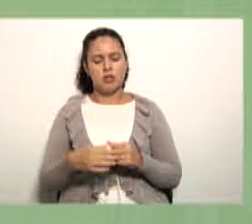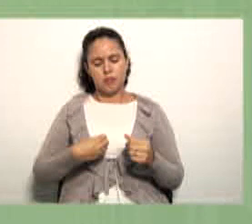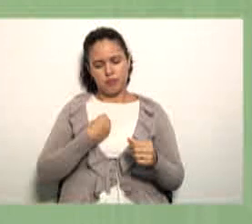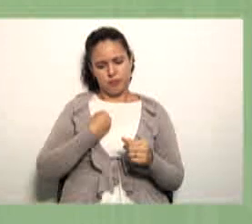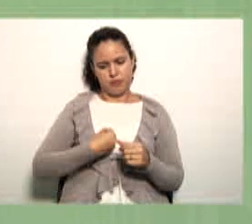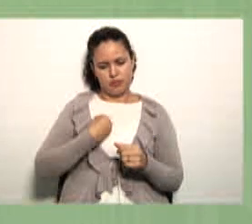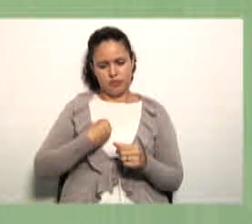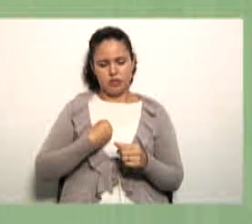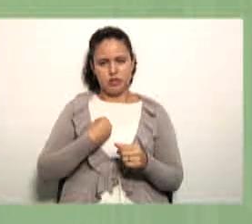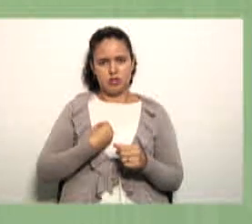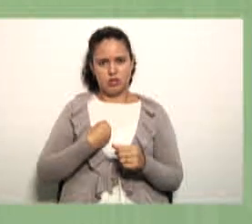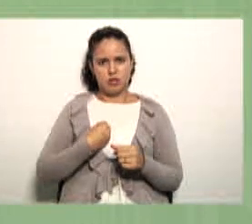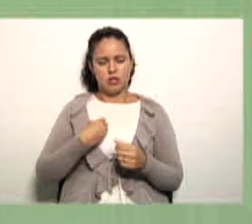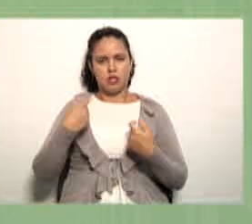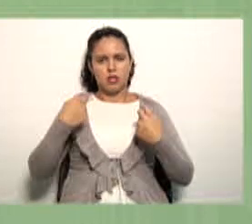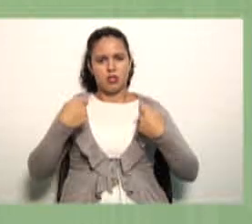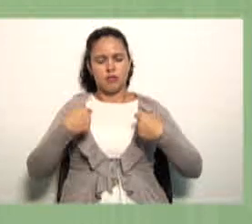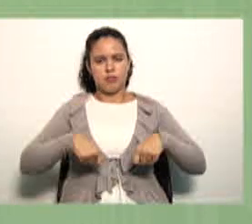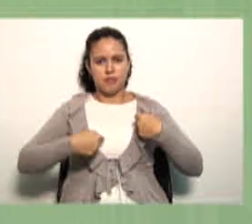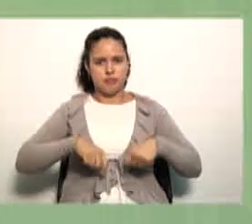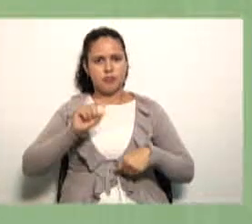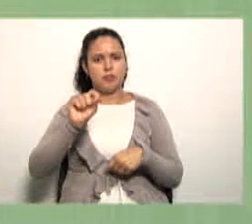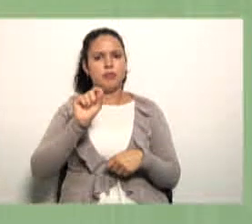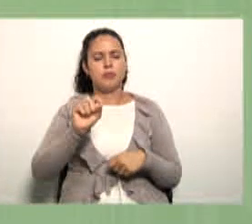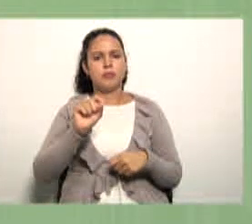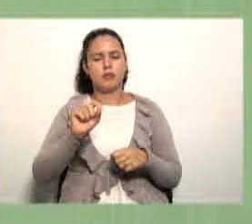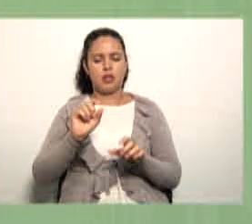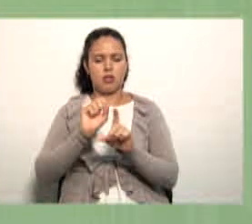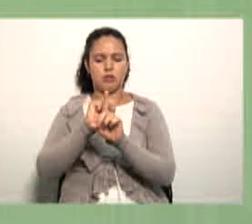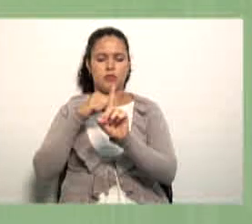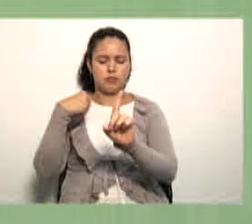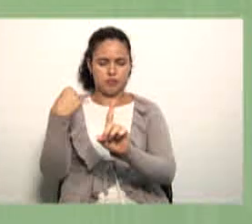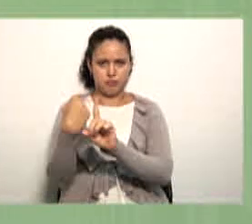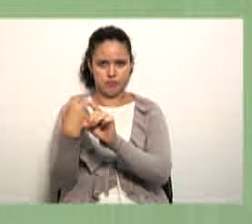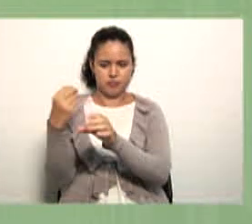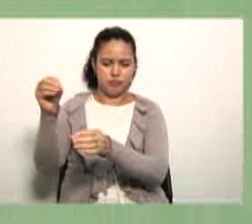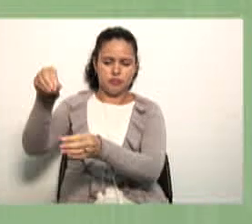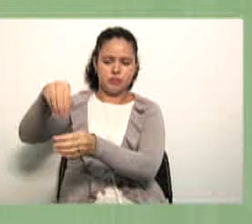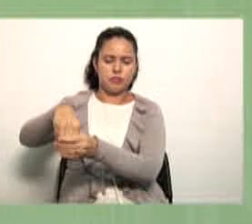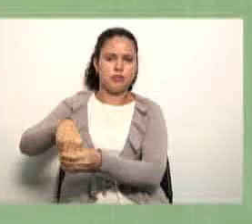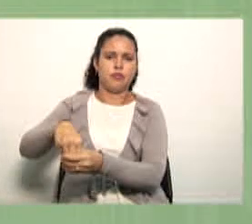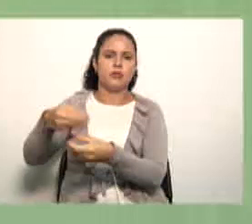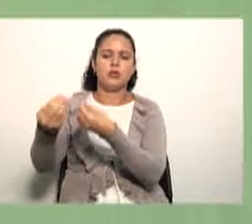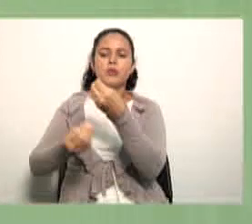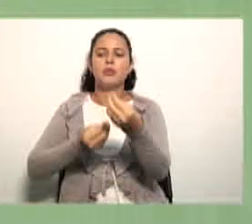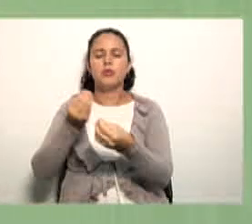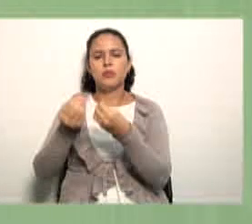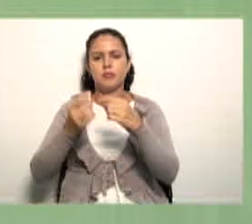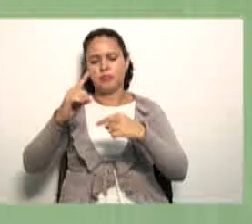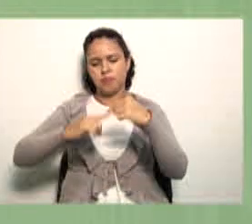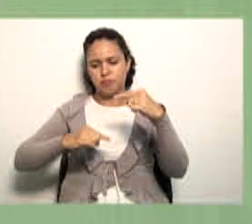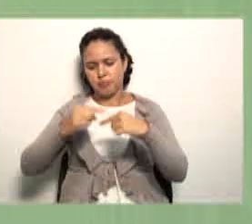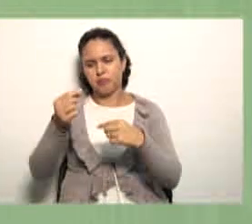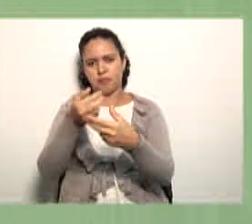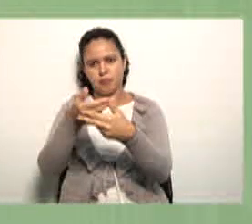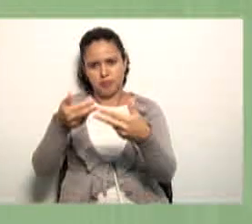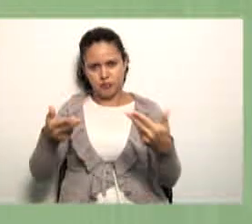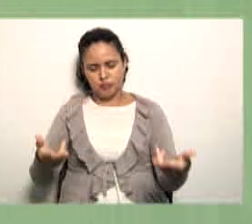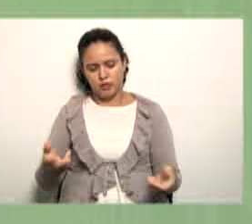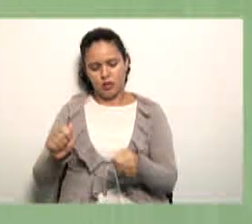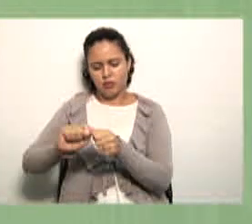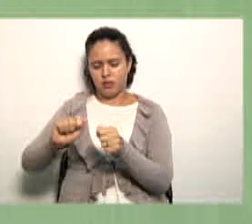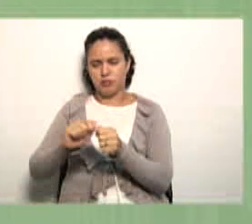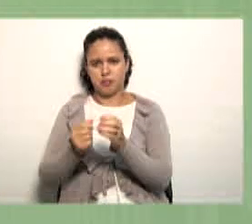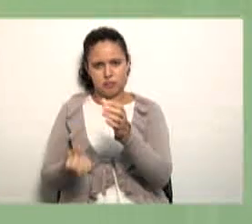depender da capacidade produtiva da sociedade, ou seja, de quantos bens a economia é capaz de